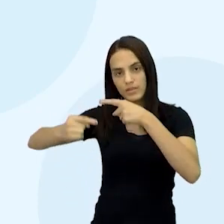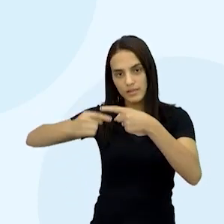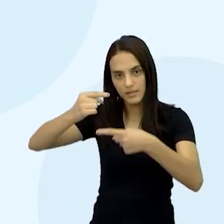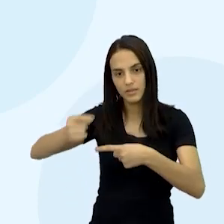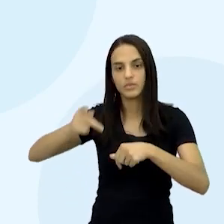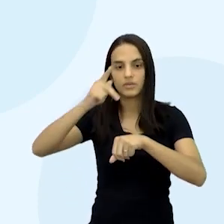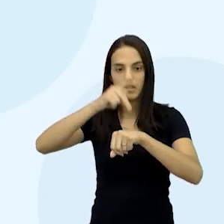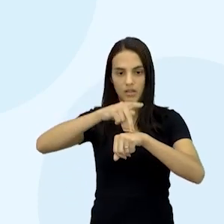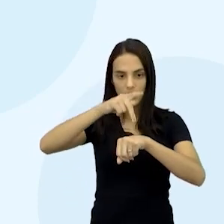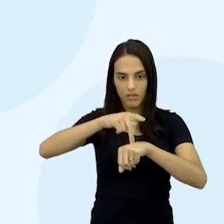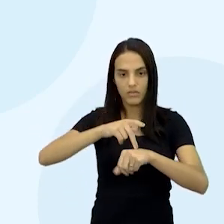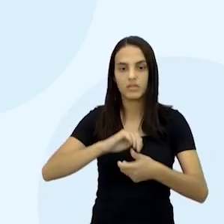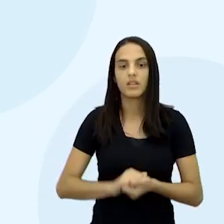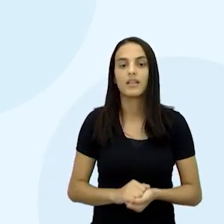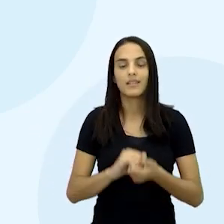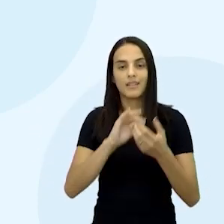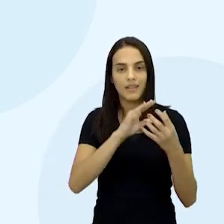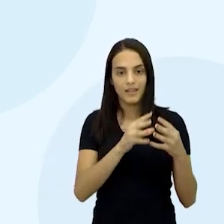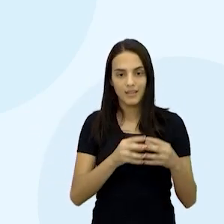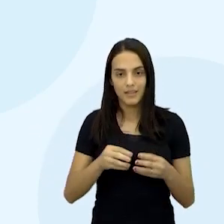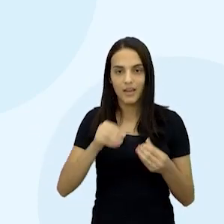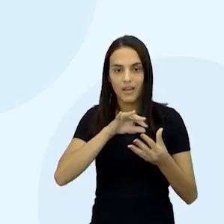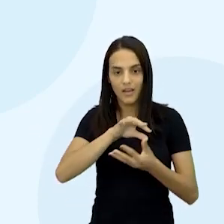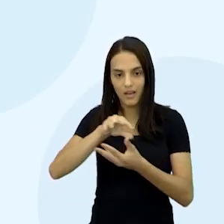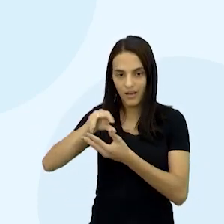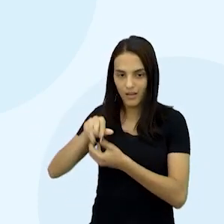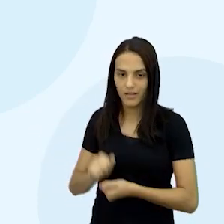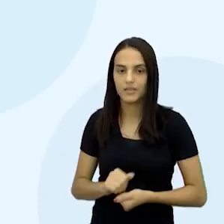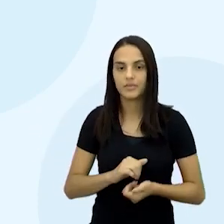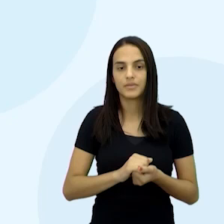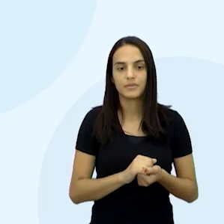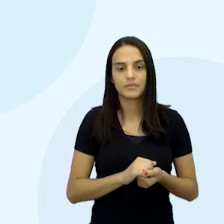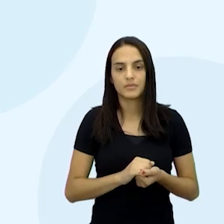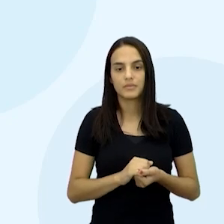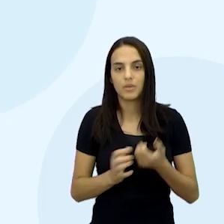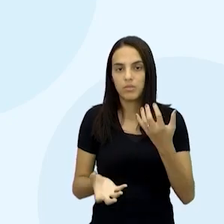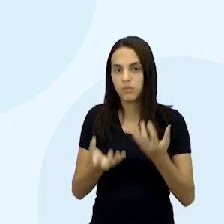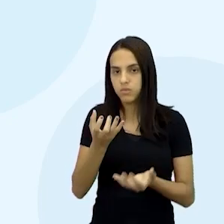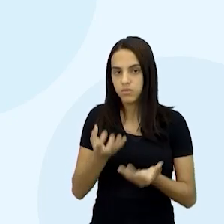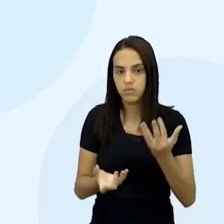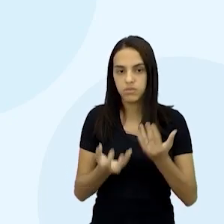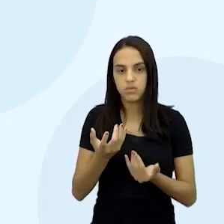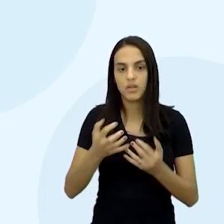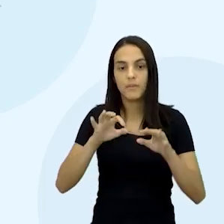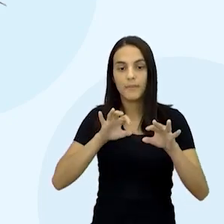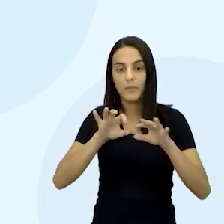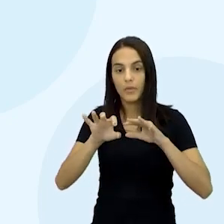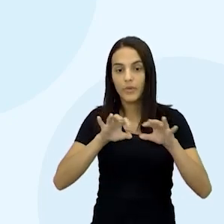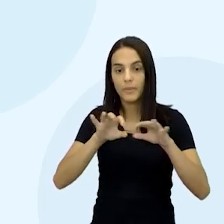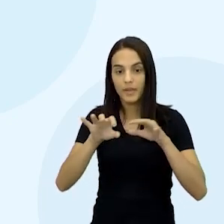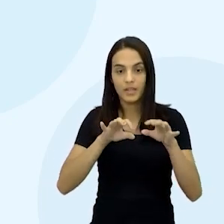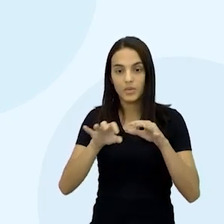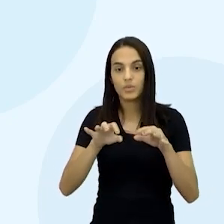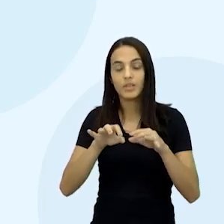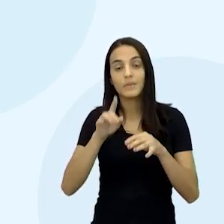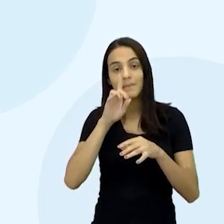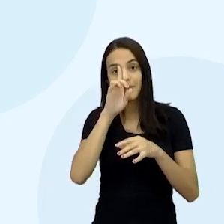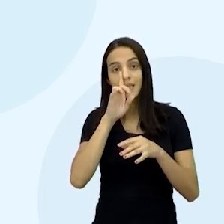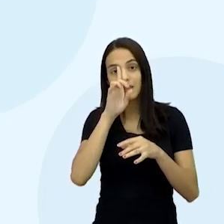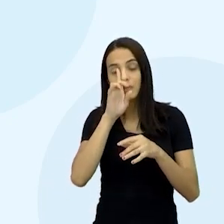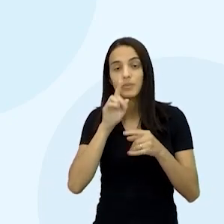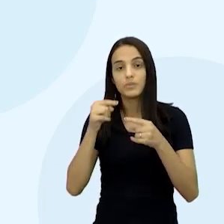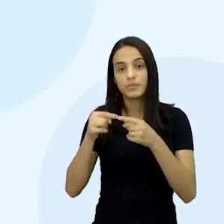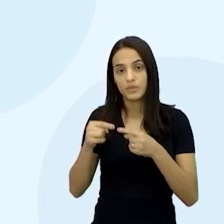dinâmica externa da terra, intemperismo e erosão, movimentos de massa e